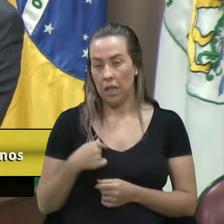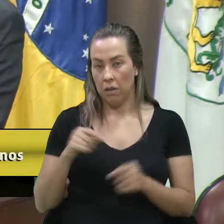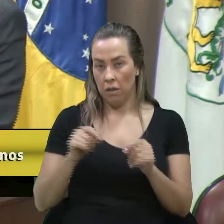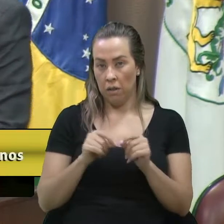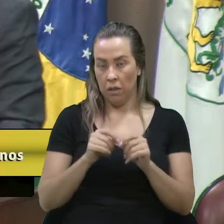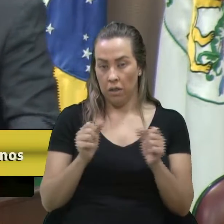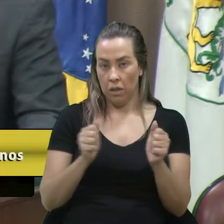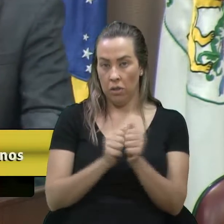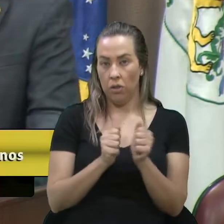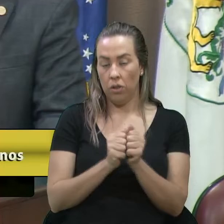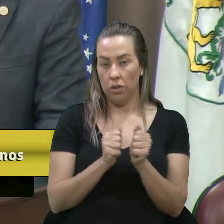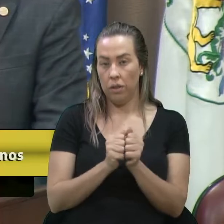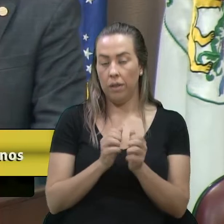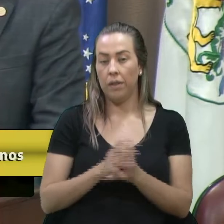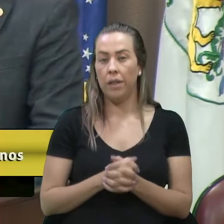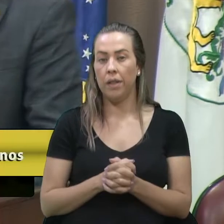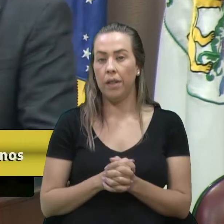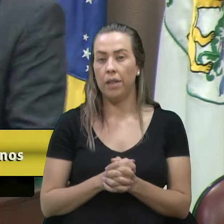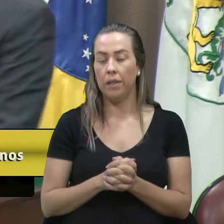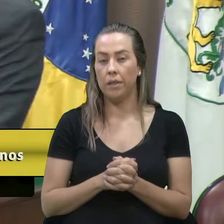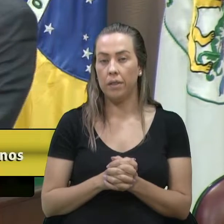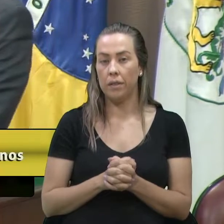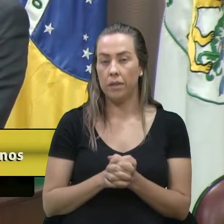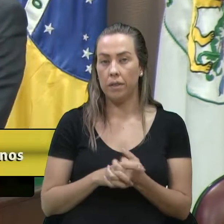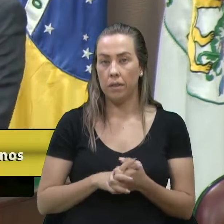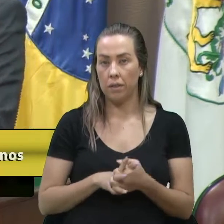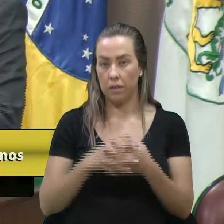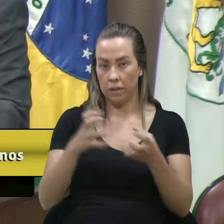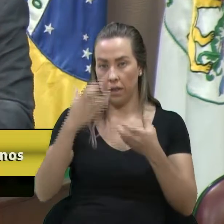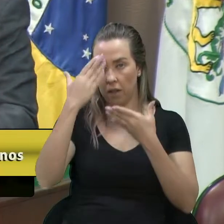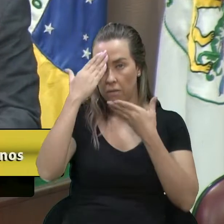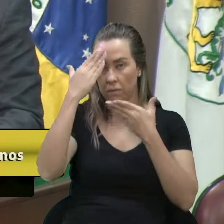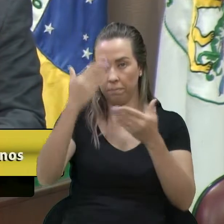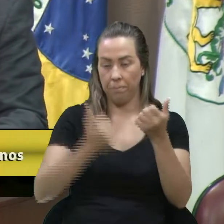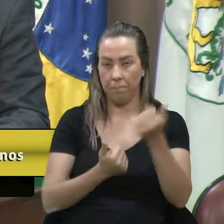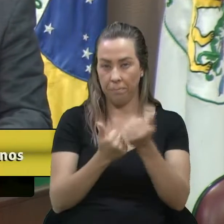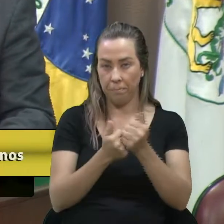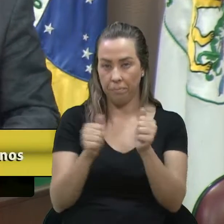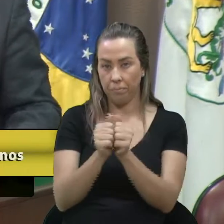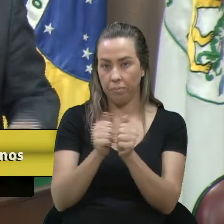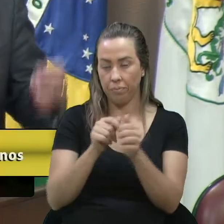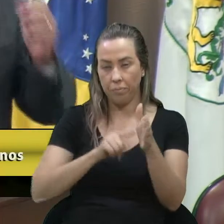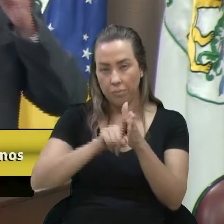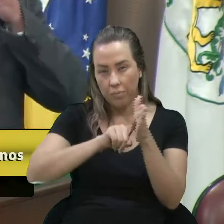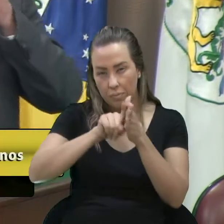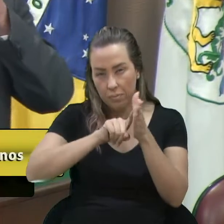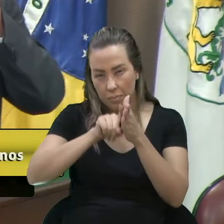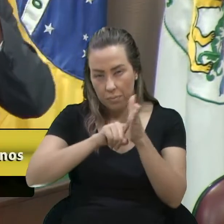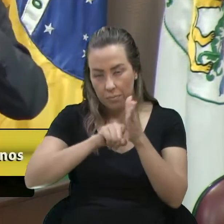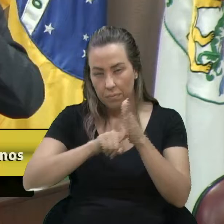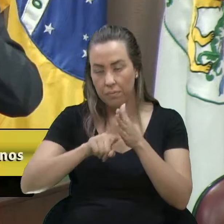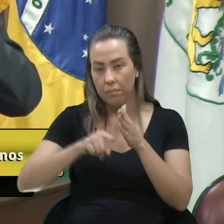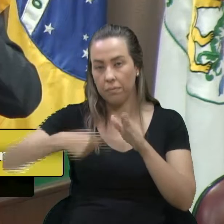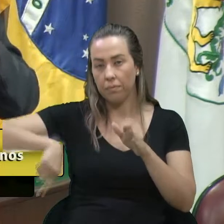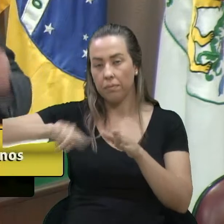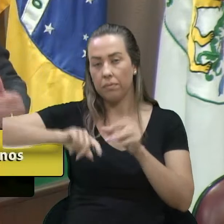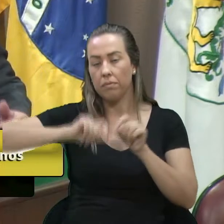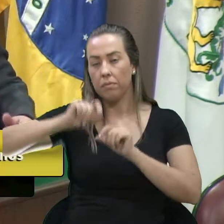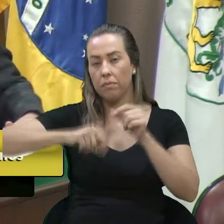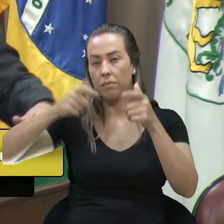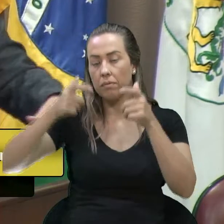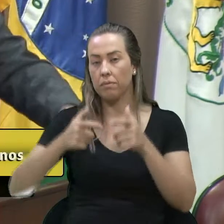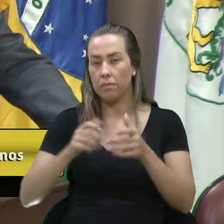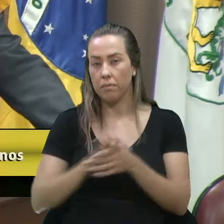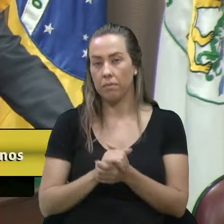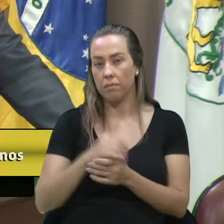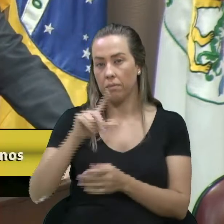juntamente com o nosso gabinete, a qual quero agradecer, uma pesquisa pela fonte, vereadora Marisol,